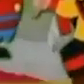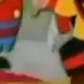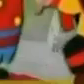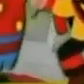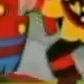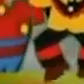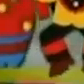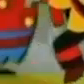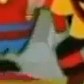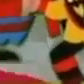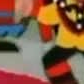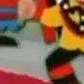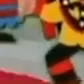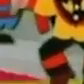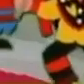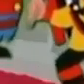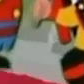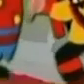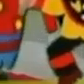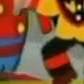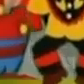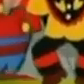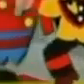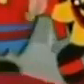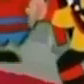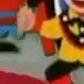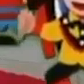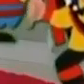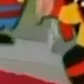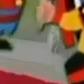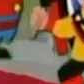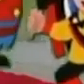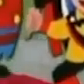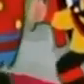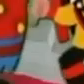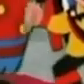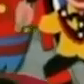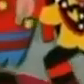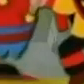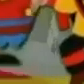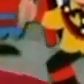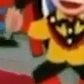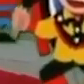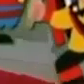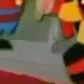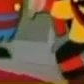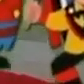de Catirina no terreiro, toda a gente percebeu e foram